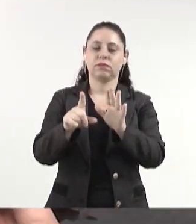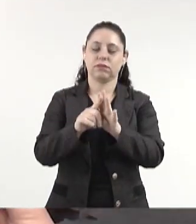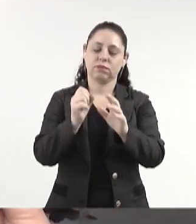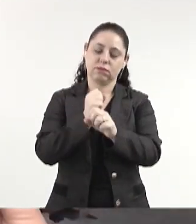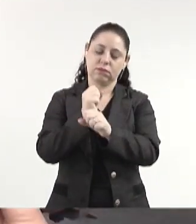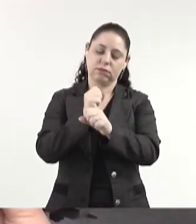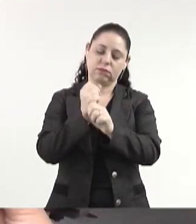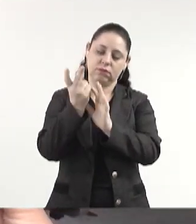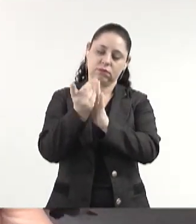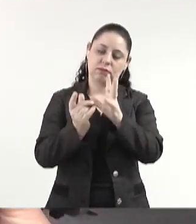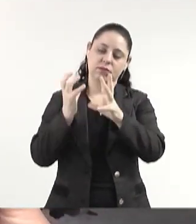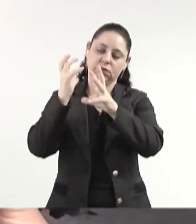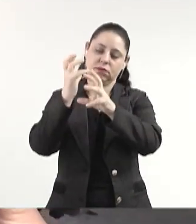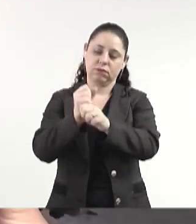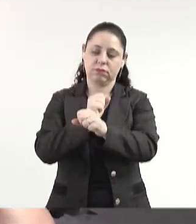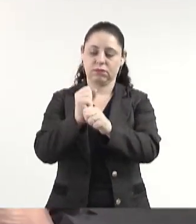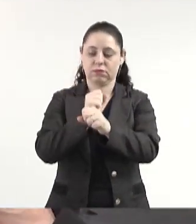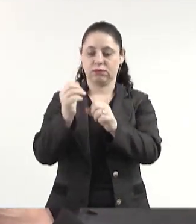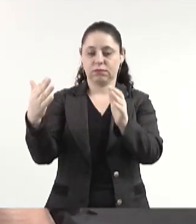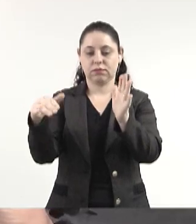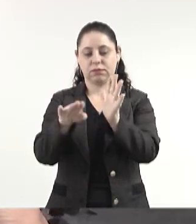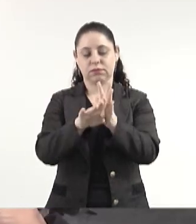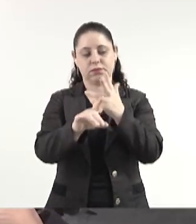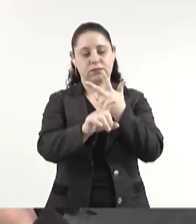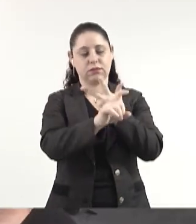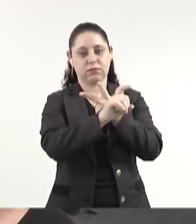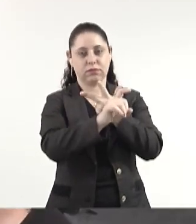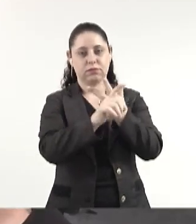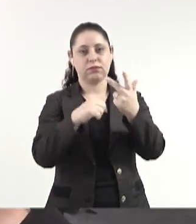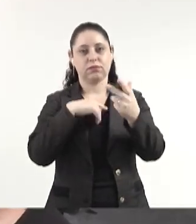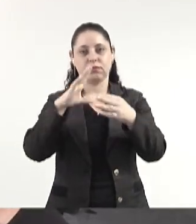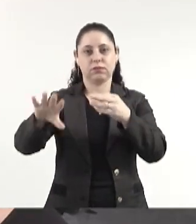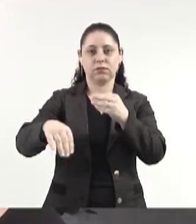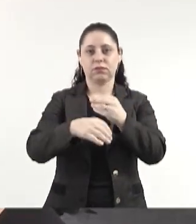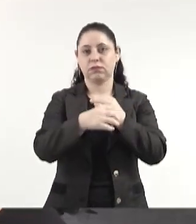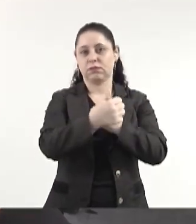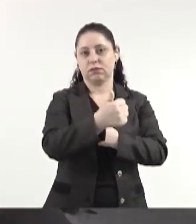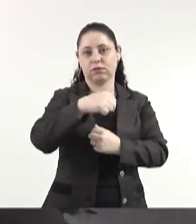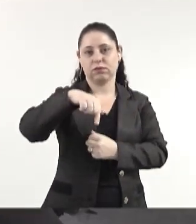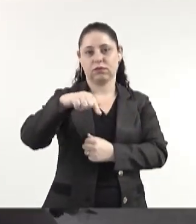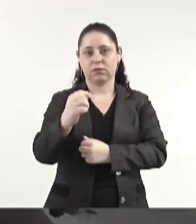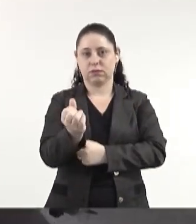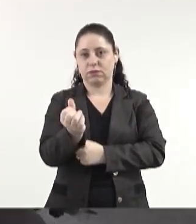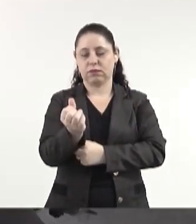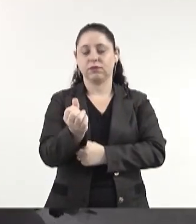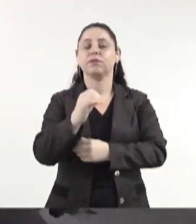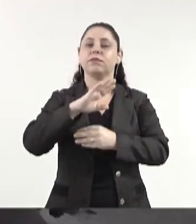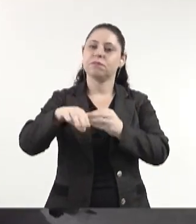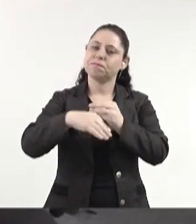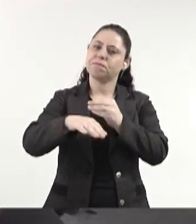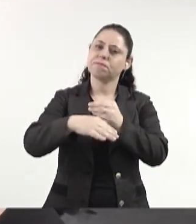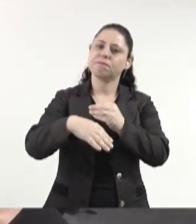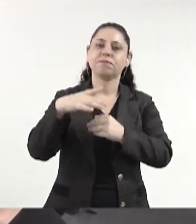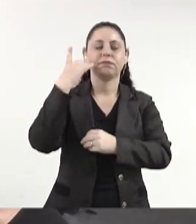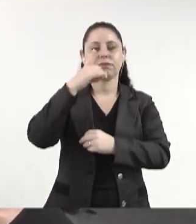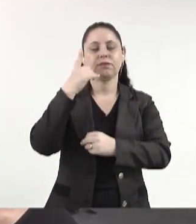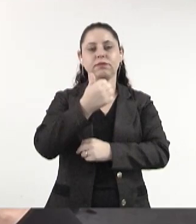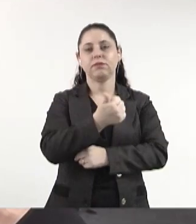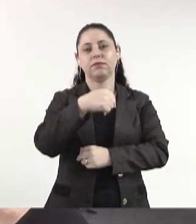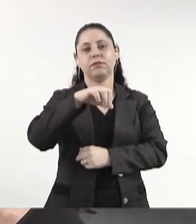anual veio para essa casa, pelo Executivo, e foram incorporadas 176 emendas dos deputados.